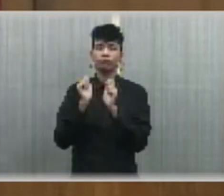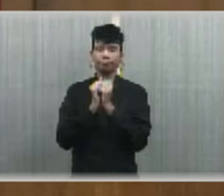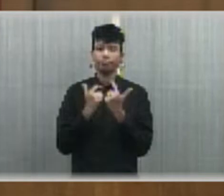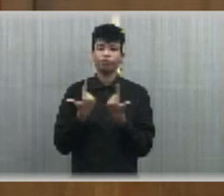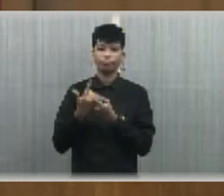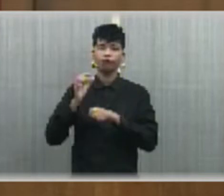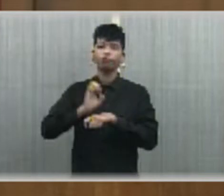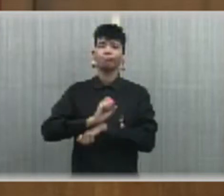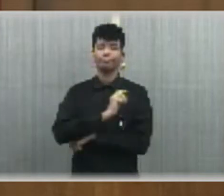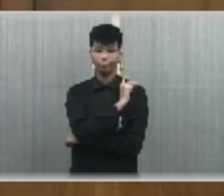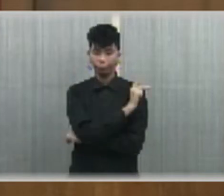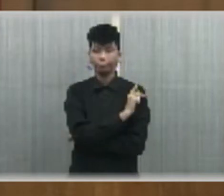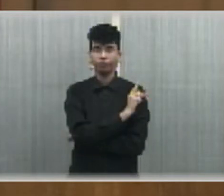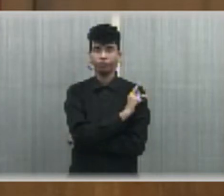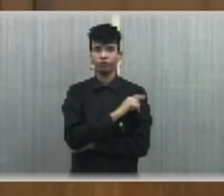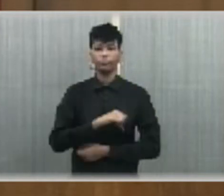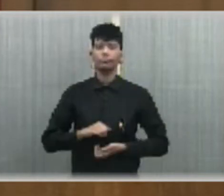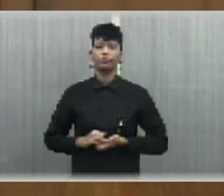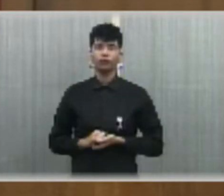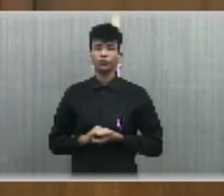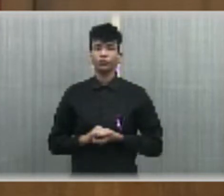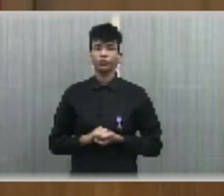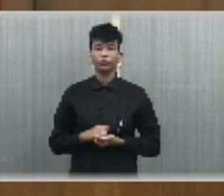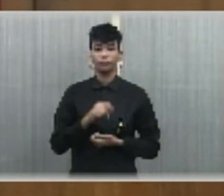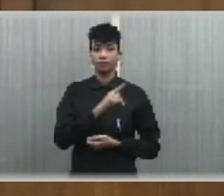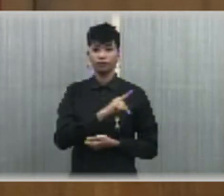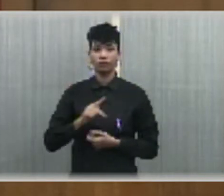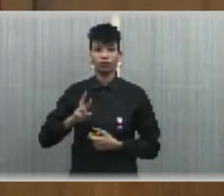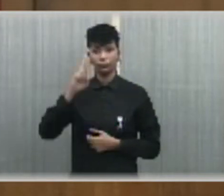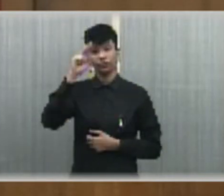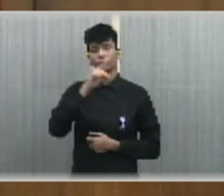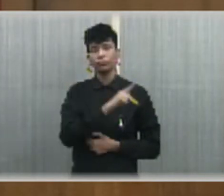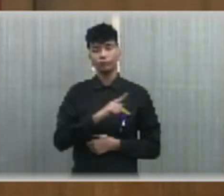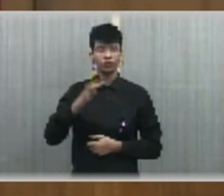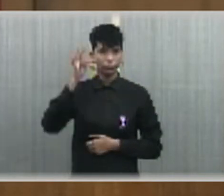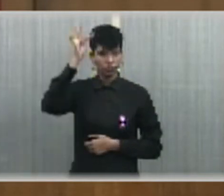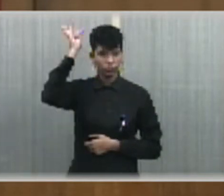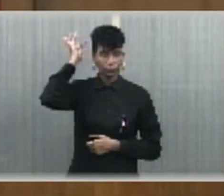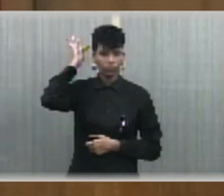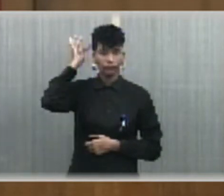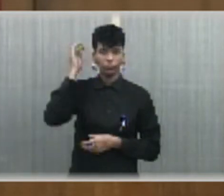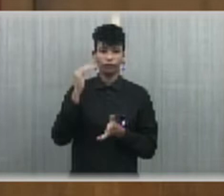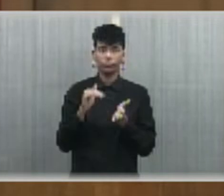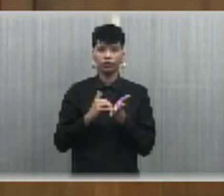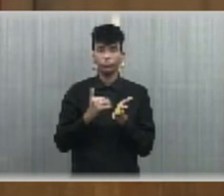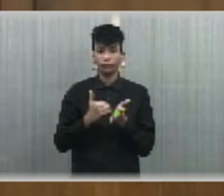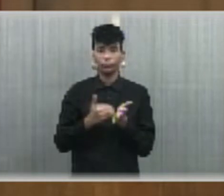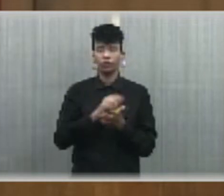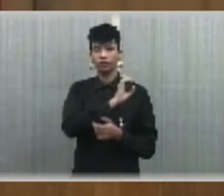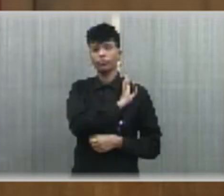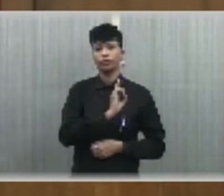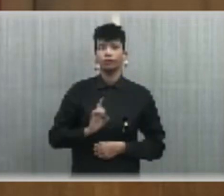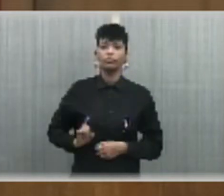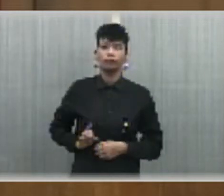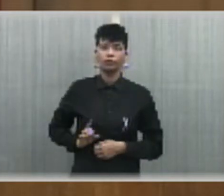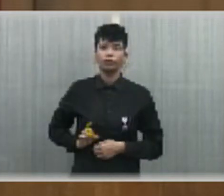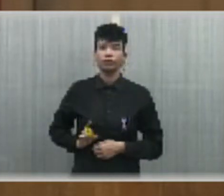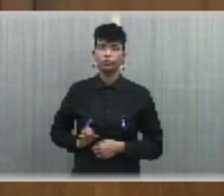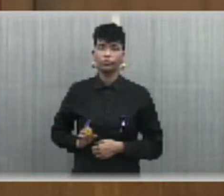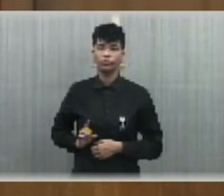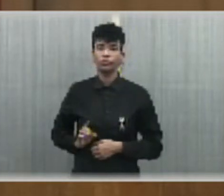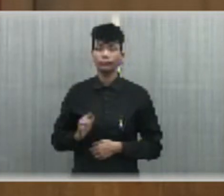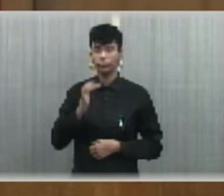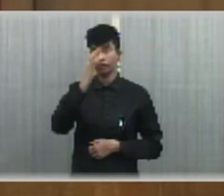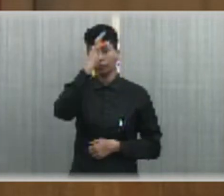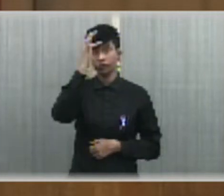Assembleia Legislativa do Estado do Piauí, presidida pelo senhor presidente Temístocles Filho e secretariada pelos senhores deputados